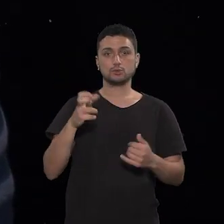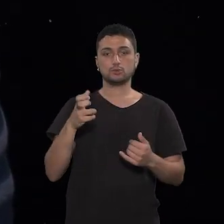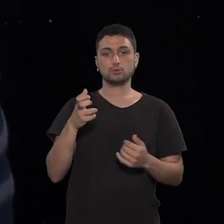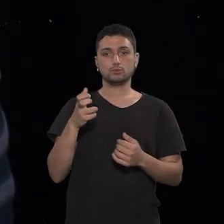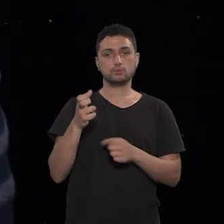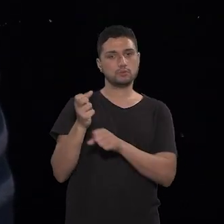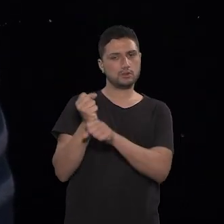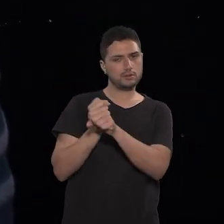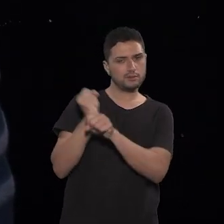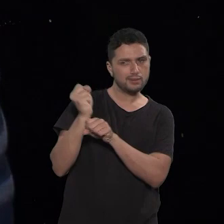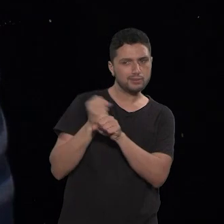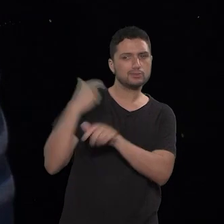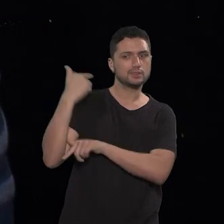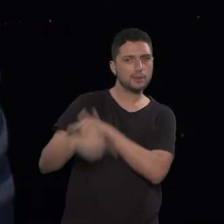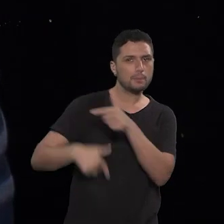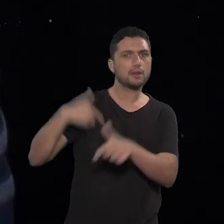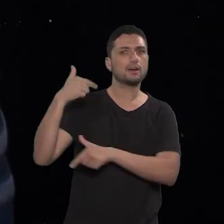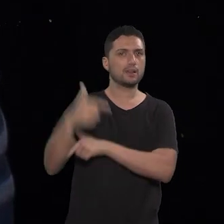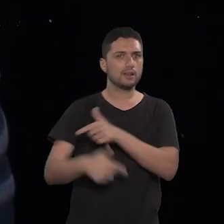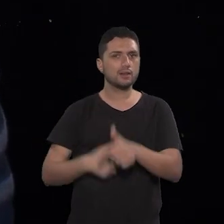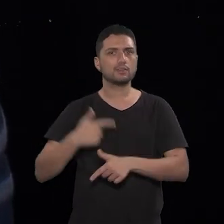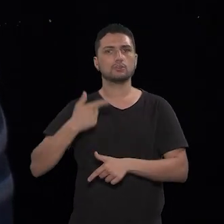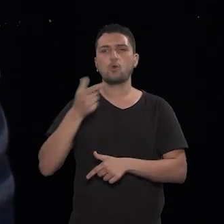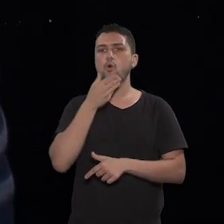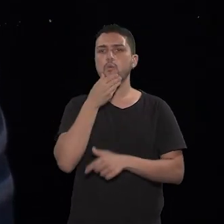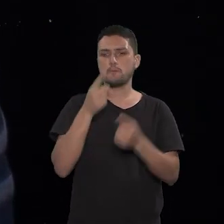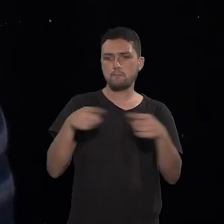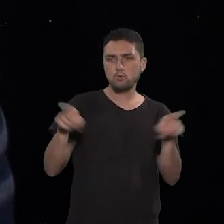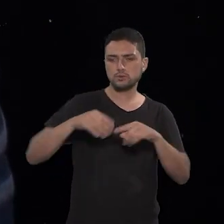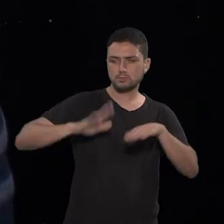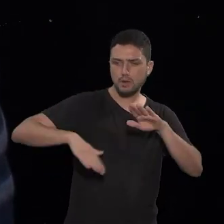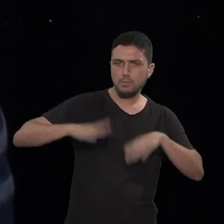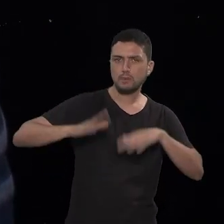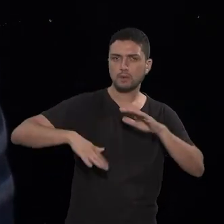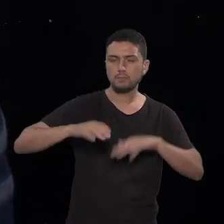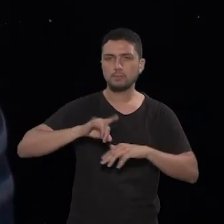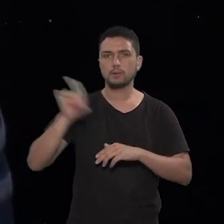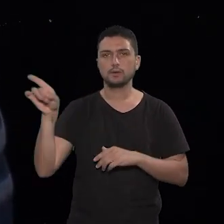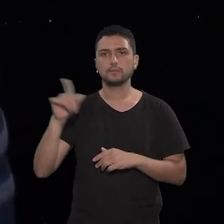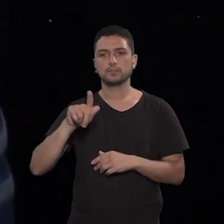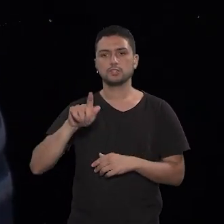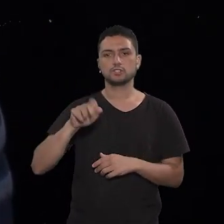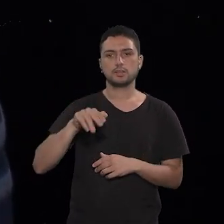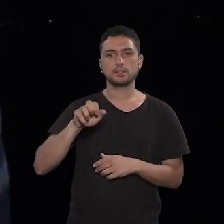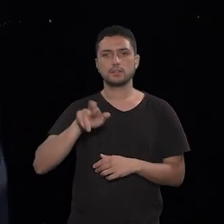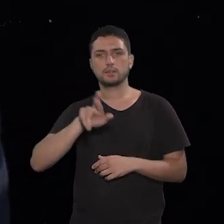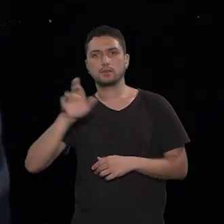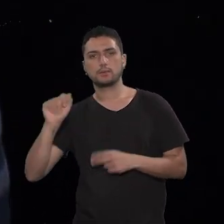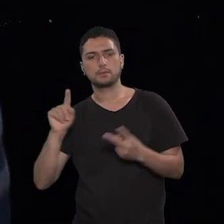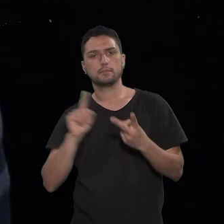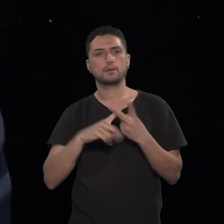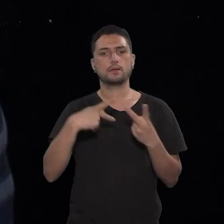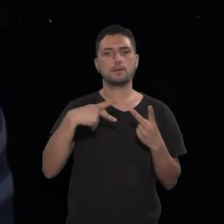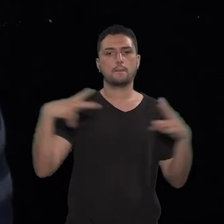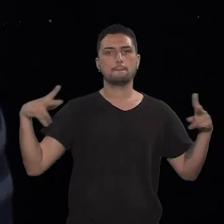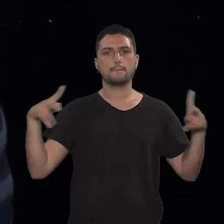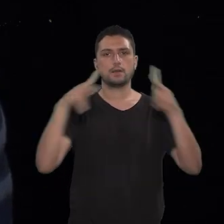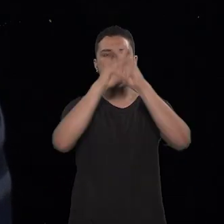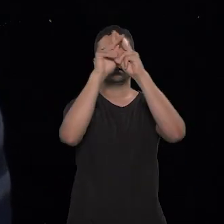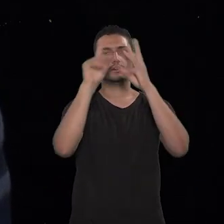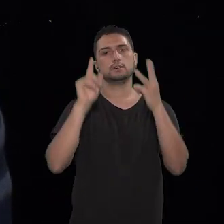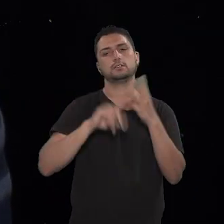ele completou 25 anos de carreira, desenvolvendo seu trabalho de percussionista em cidades como Genebra,